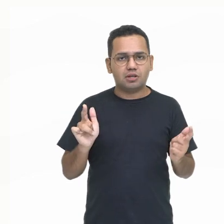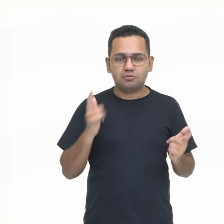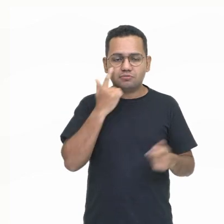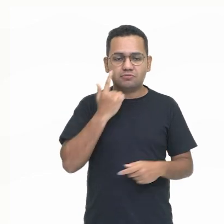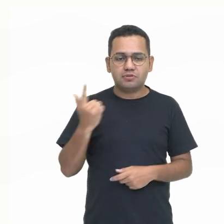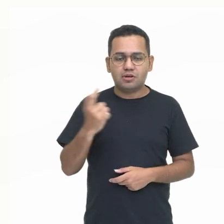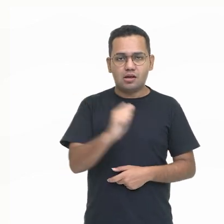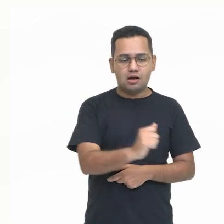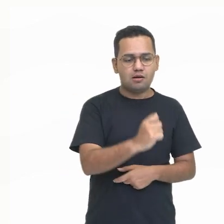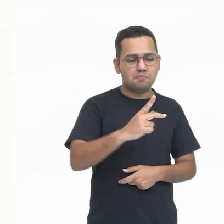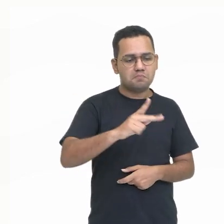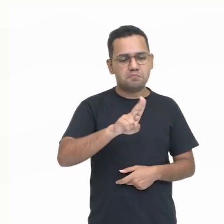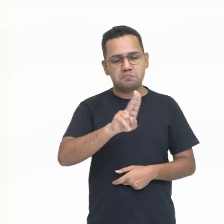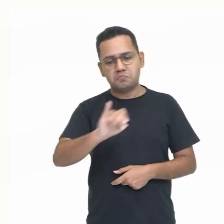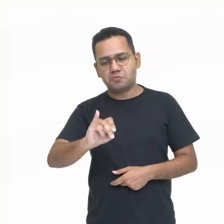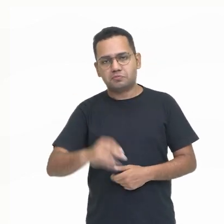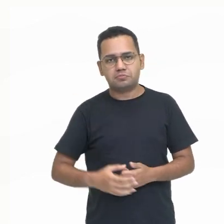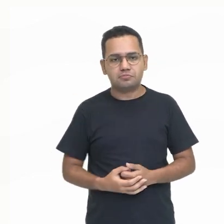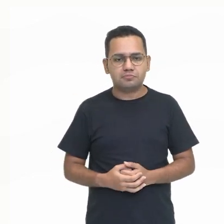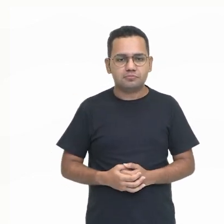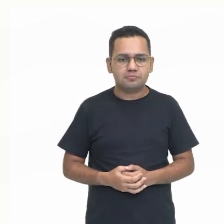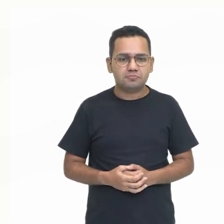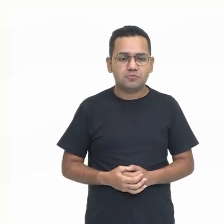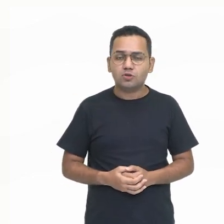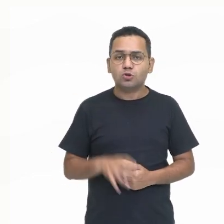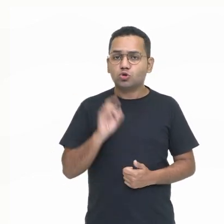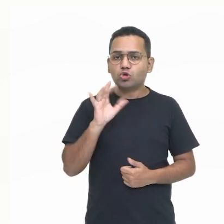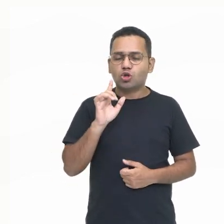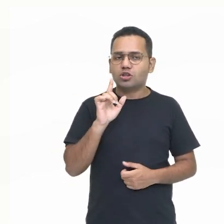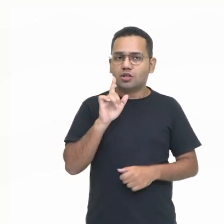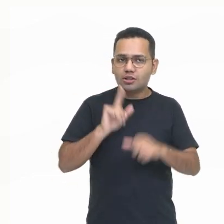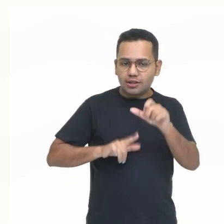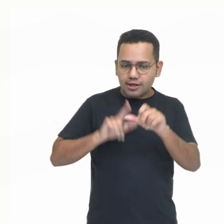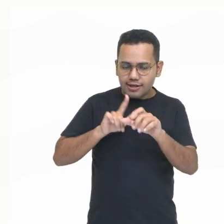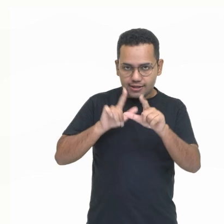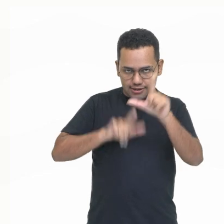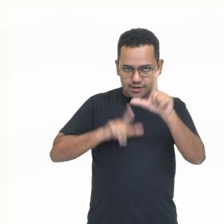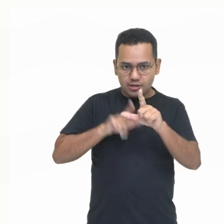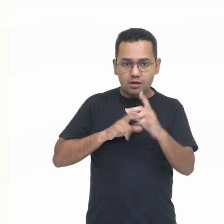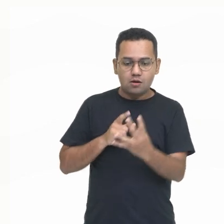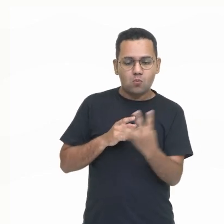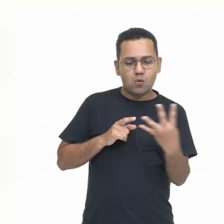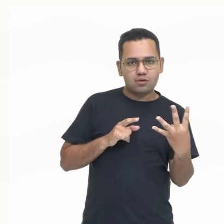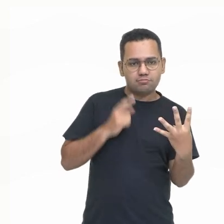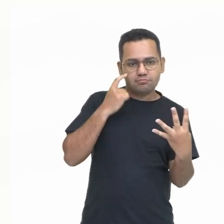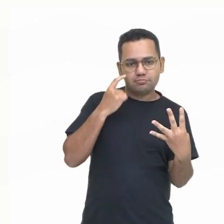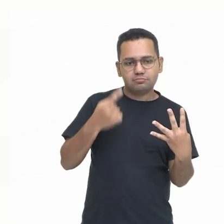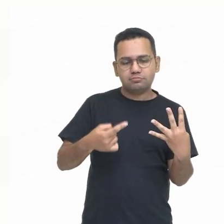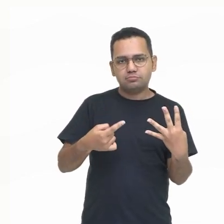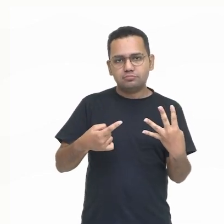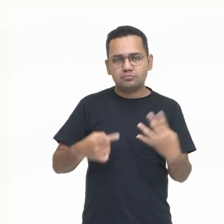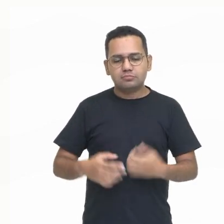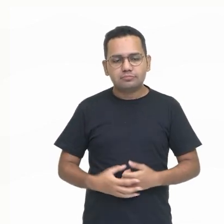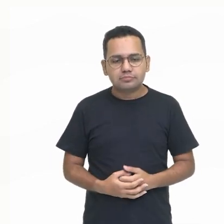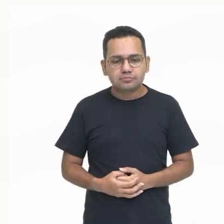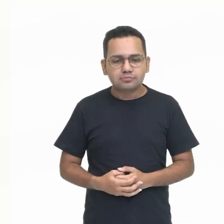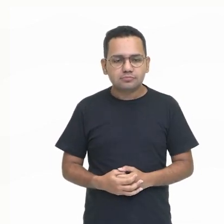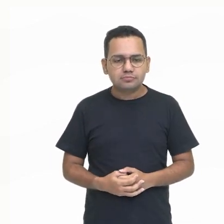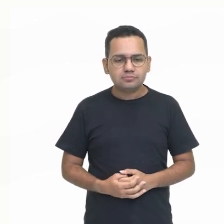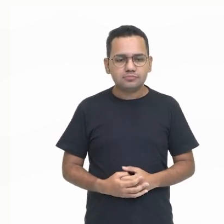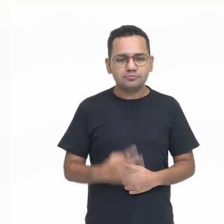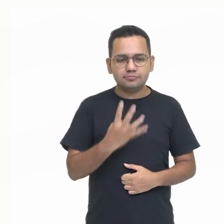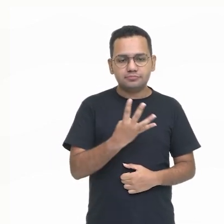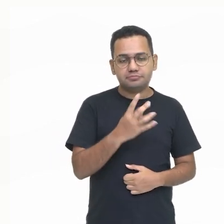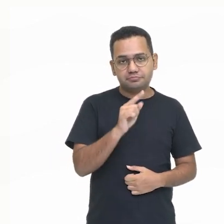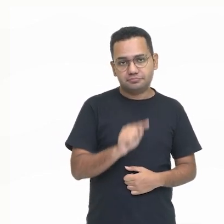né? Nós temos aí, no caso, 4 letras. Então a gente vai fazer uma permutação de 4, ou seja,